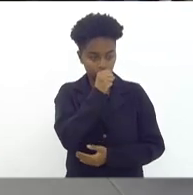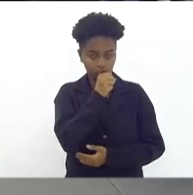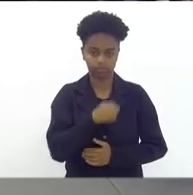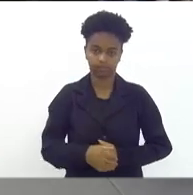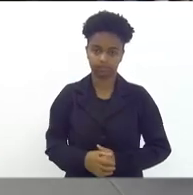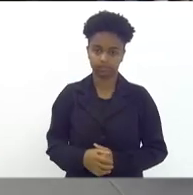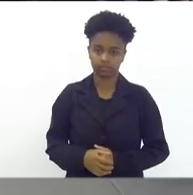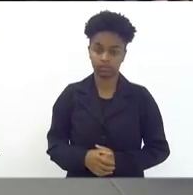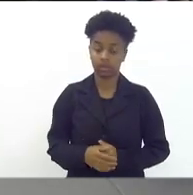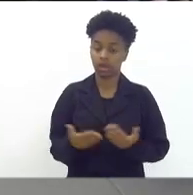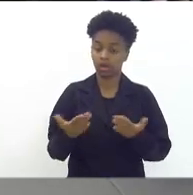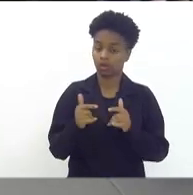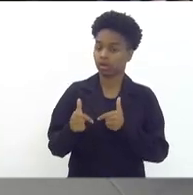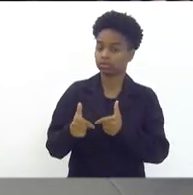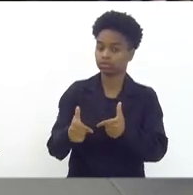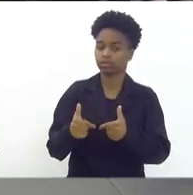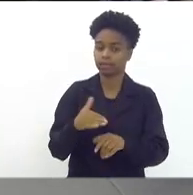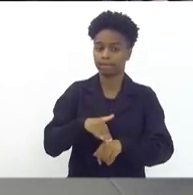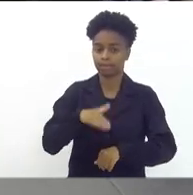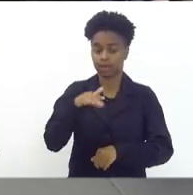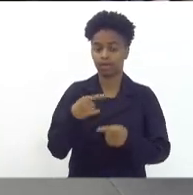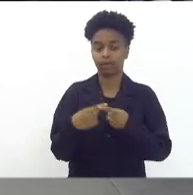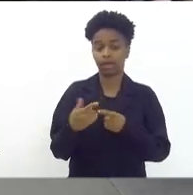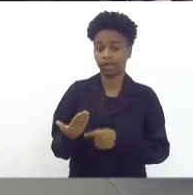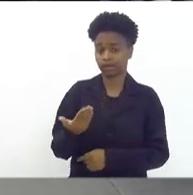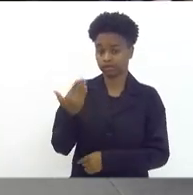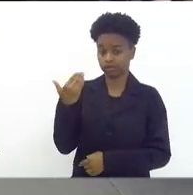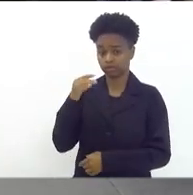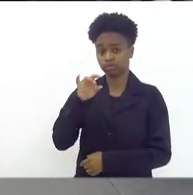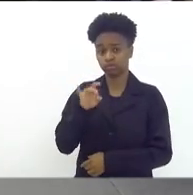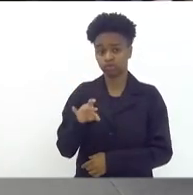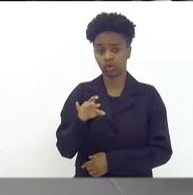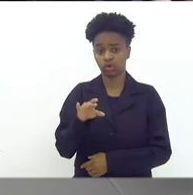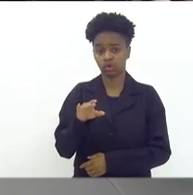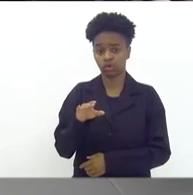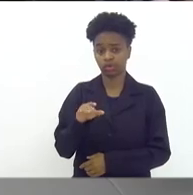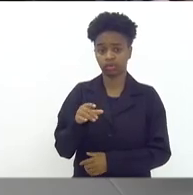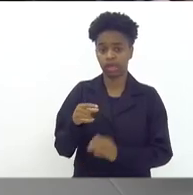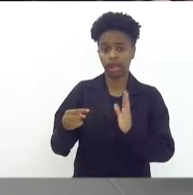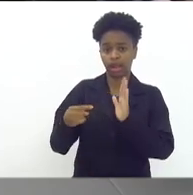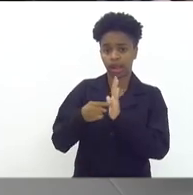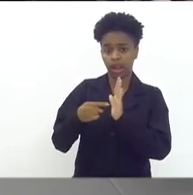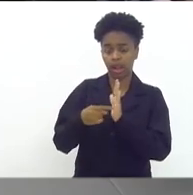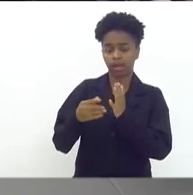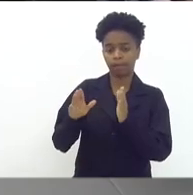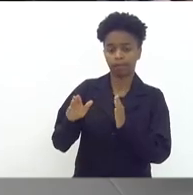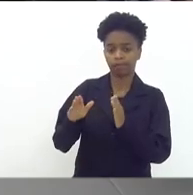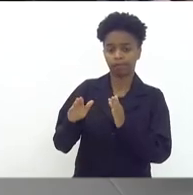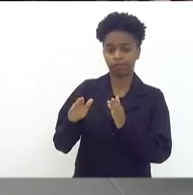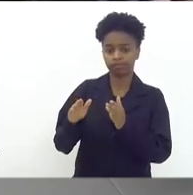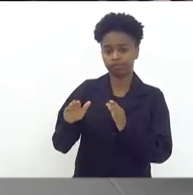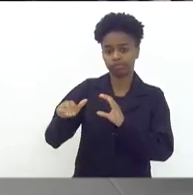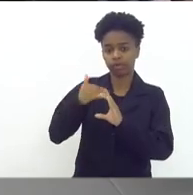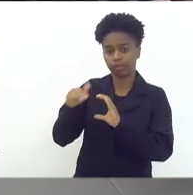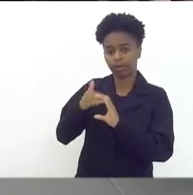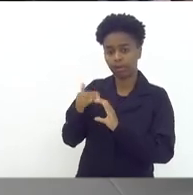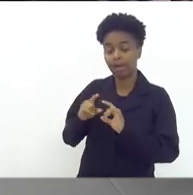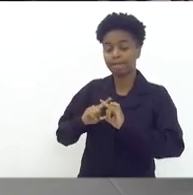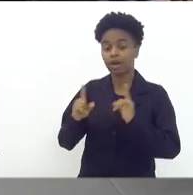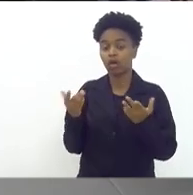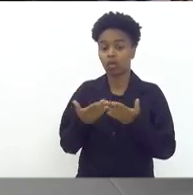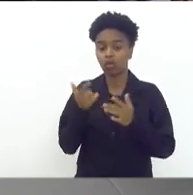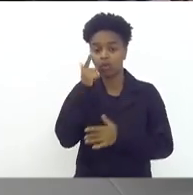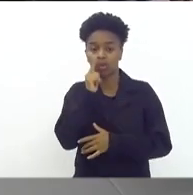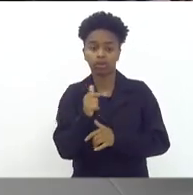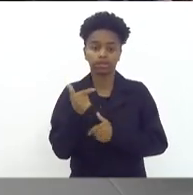mais atuante antes era era uma ouvidoria que só recebia as reclamações hoje não hoje ela é proativa Ela trabalha junto com